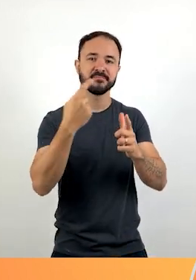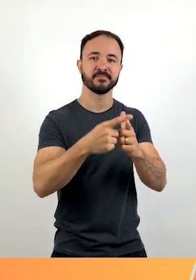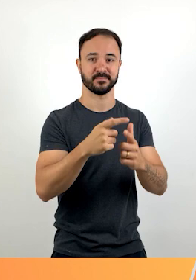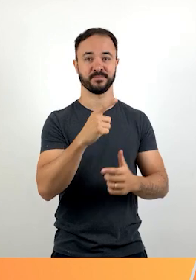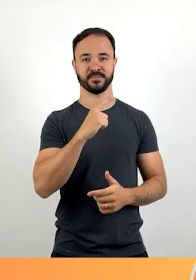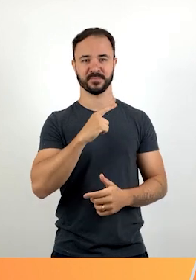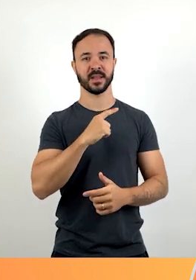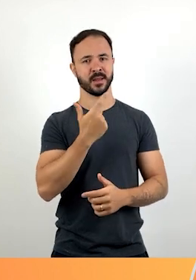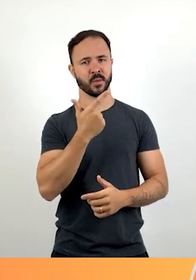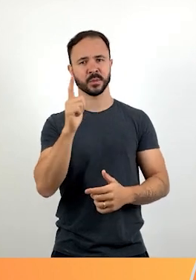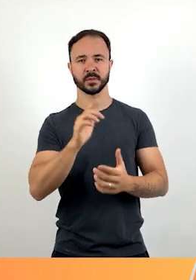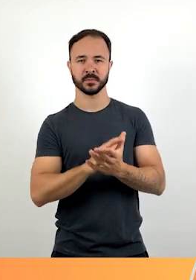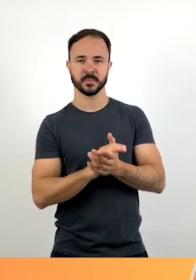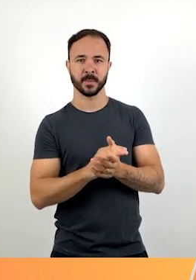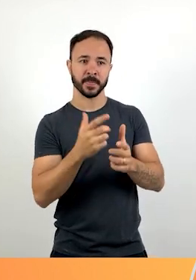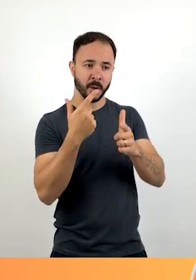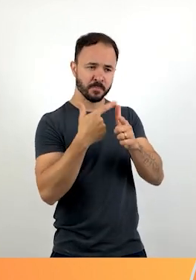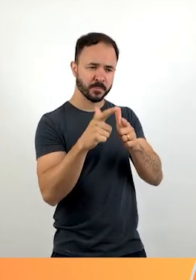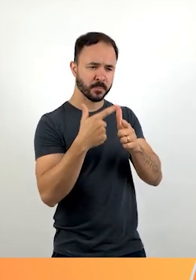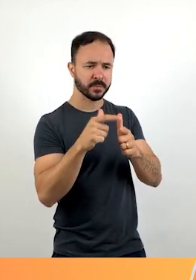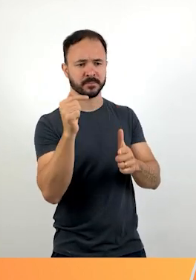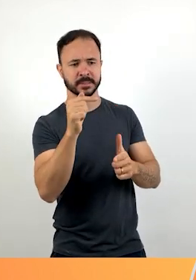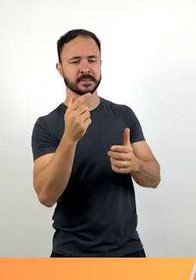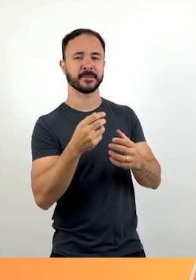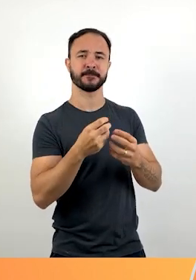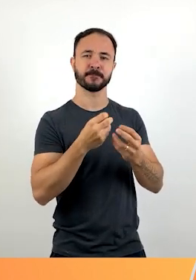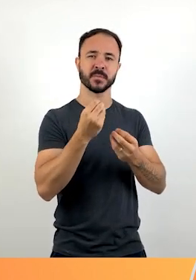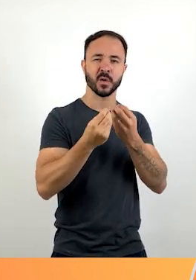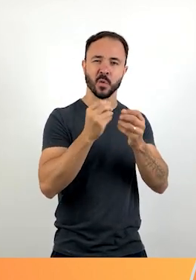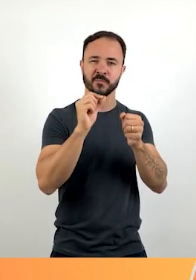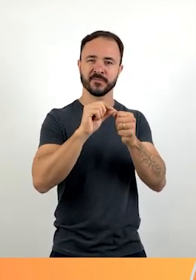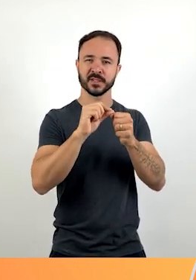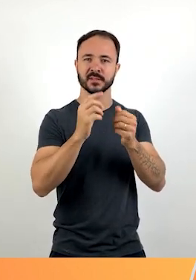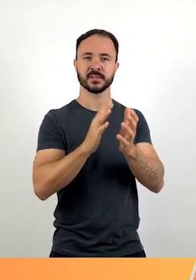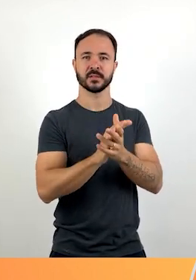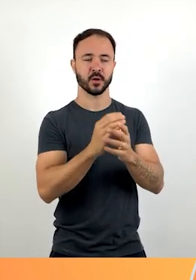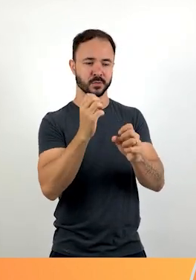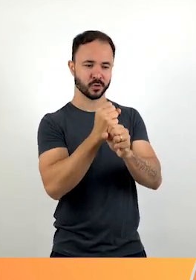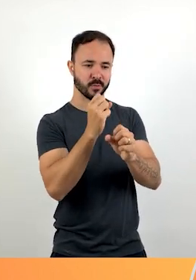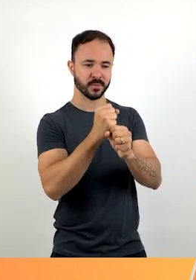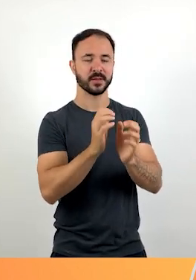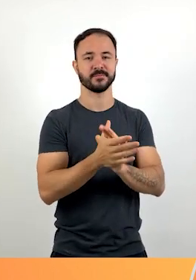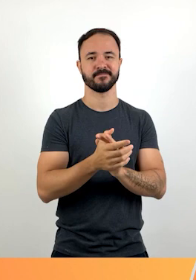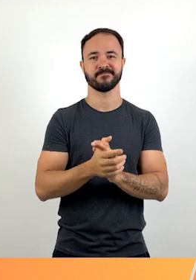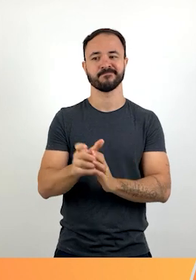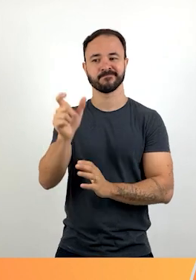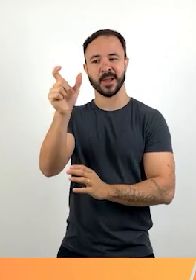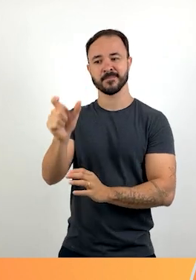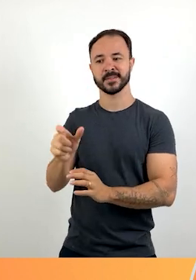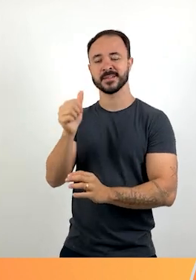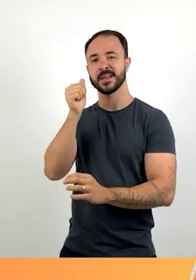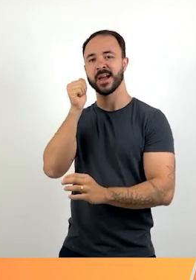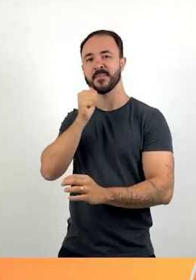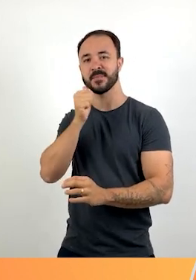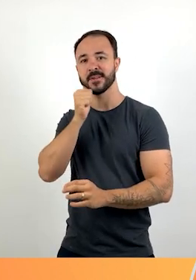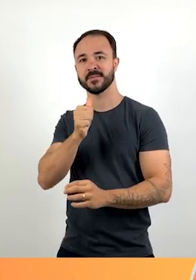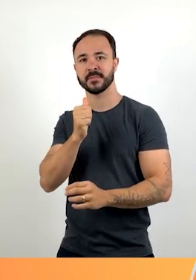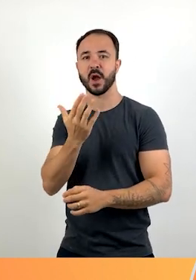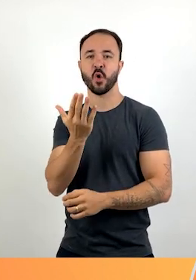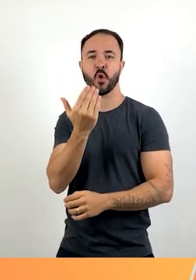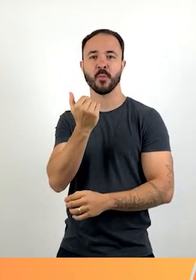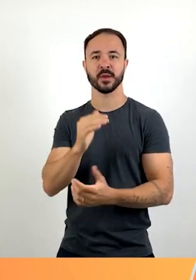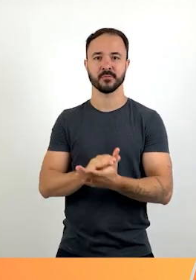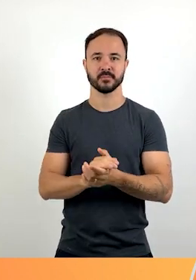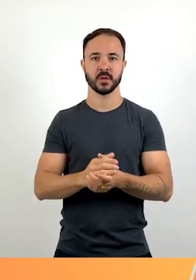aqui um problema envolvendo essa operação. Então, olha só. Joana comeu 1/5 de um bolo. Qual